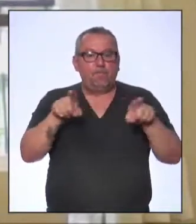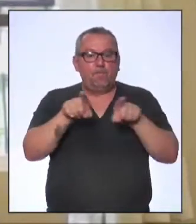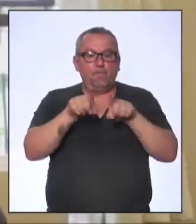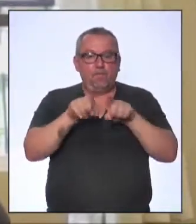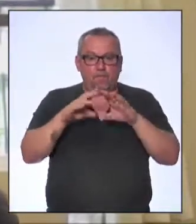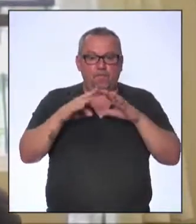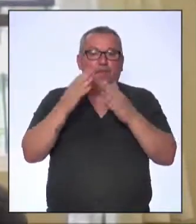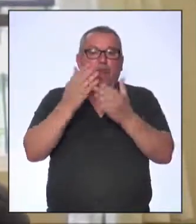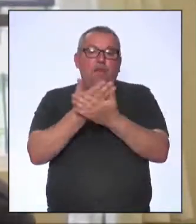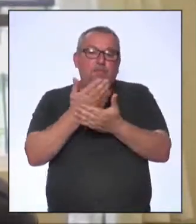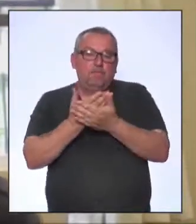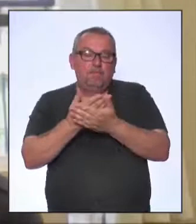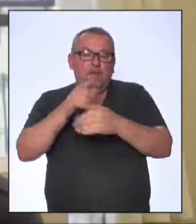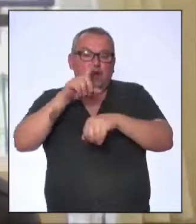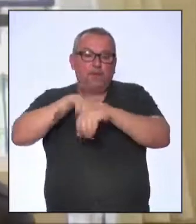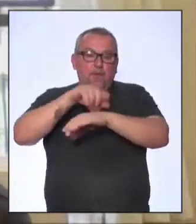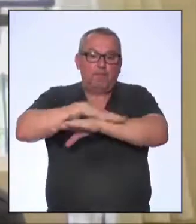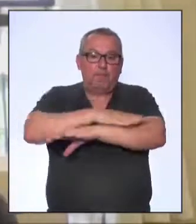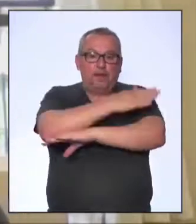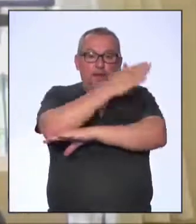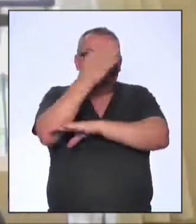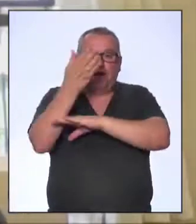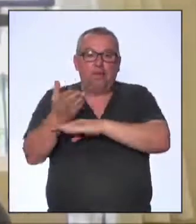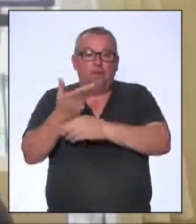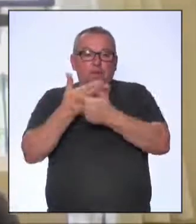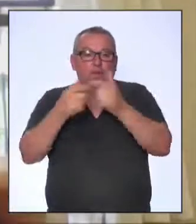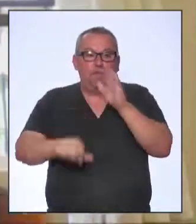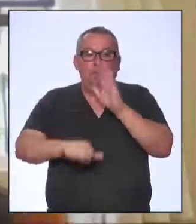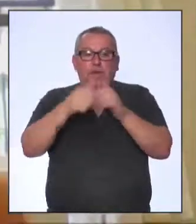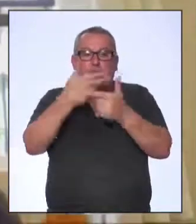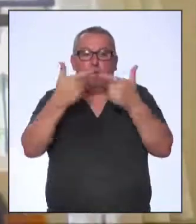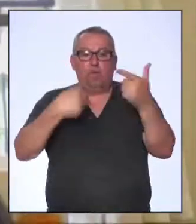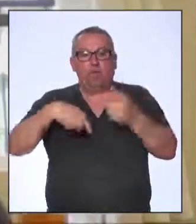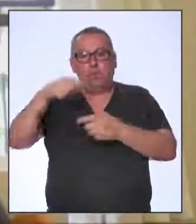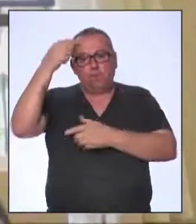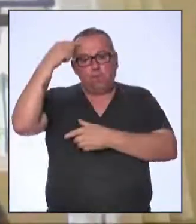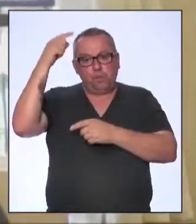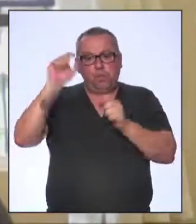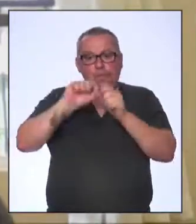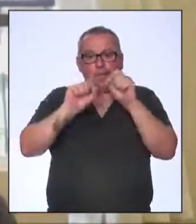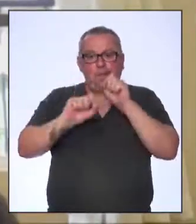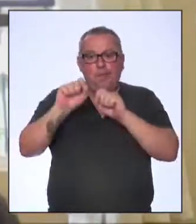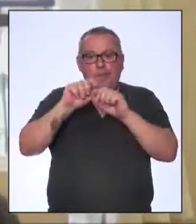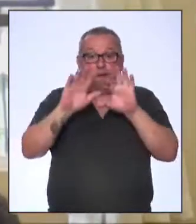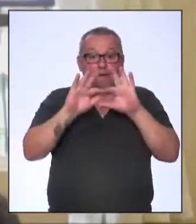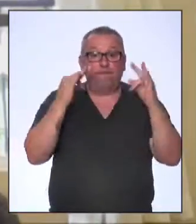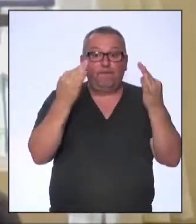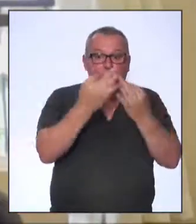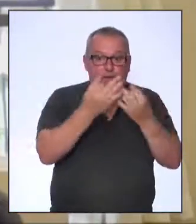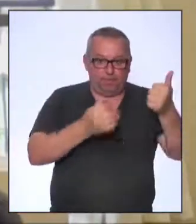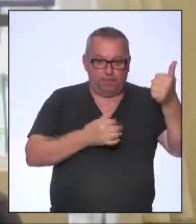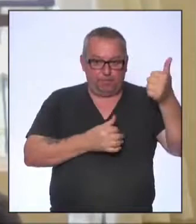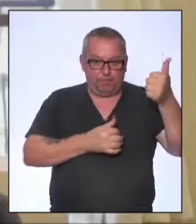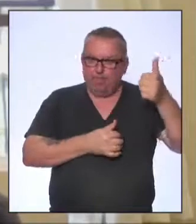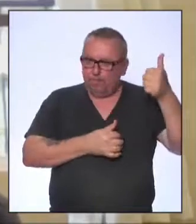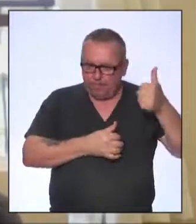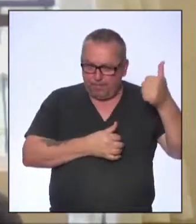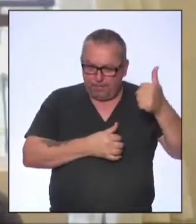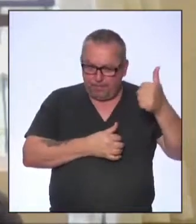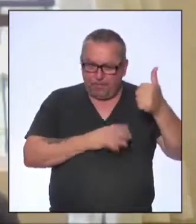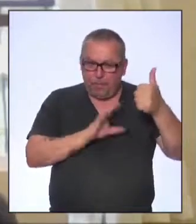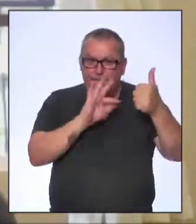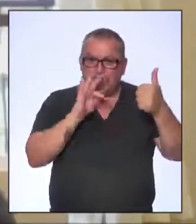escola, aqui em tempo integral, a primeira coisa que nós já estamos pensando em fazer é com a família primeiro. Nós temos que conversar com